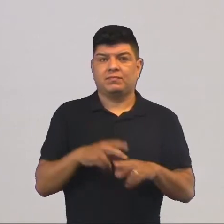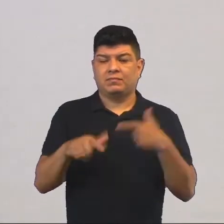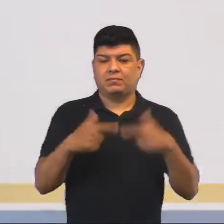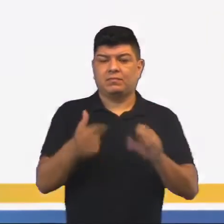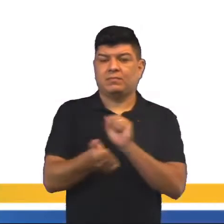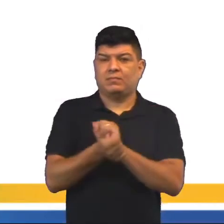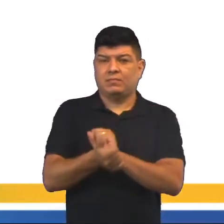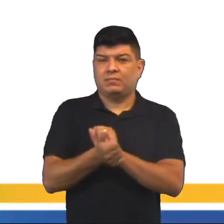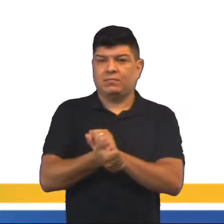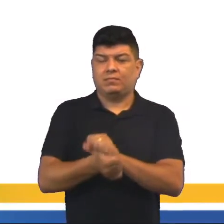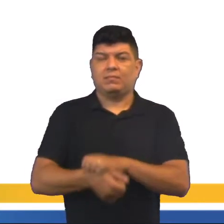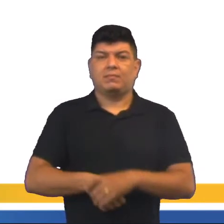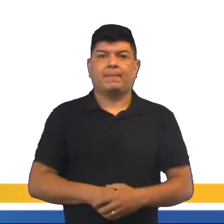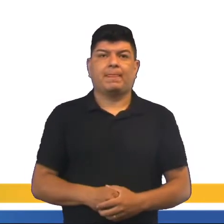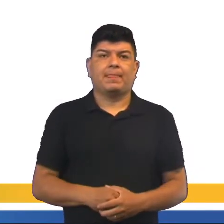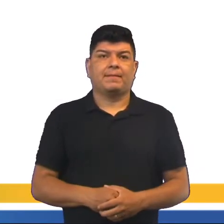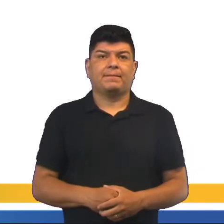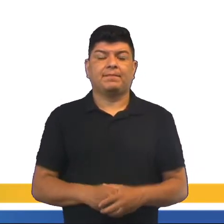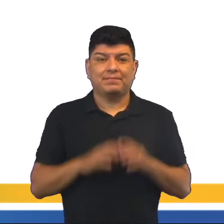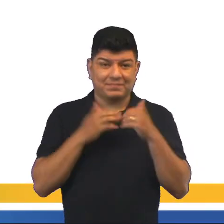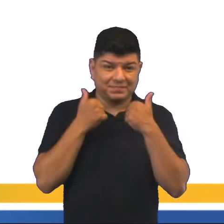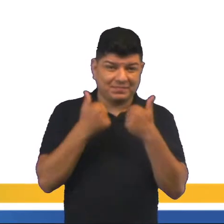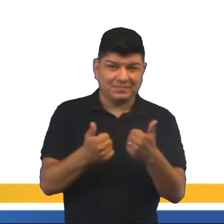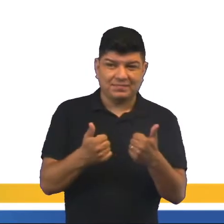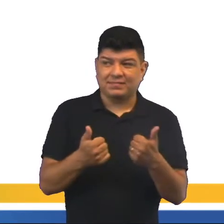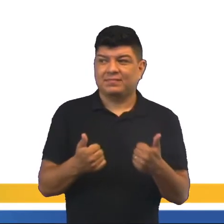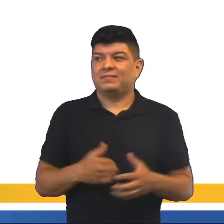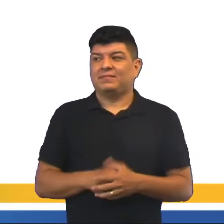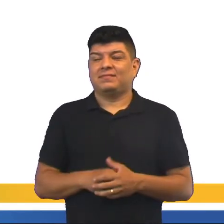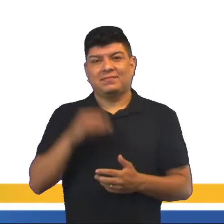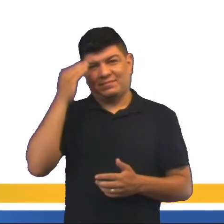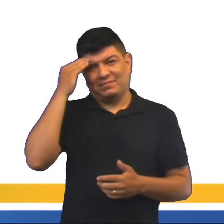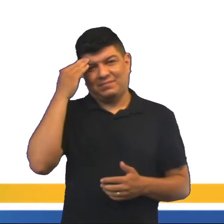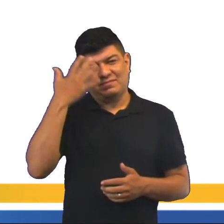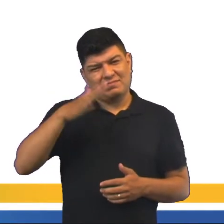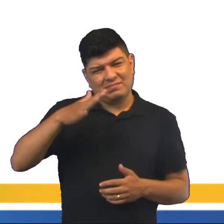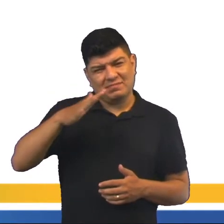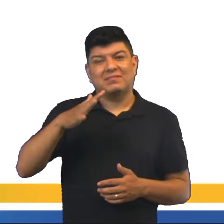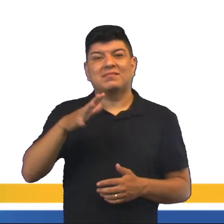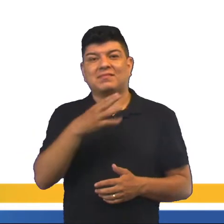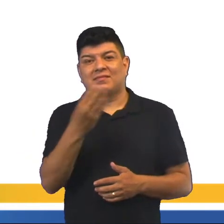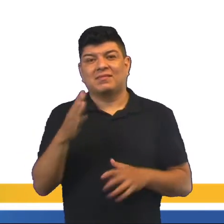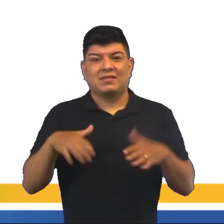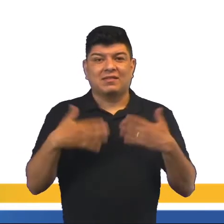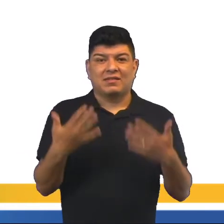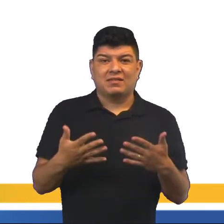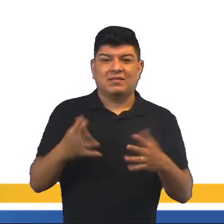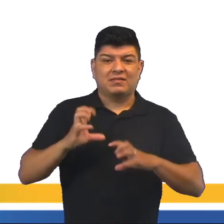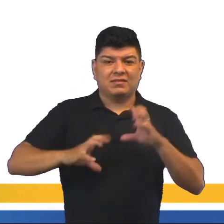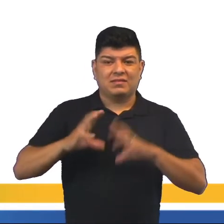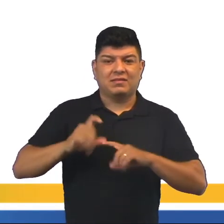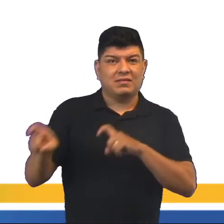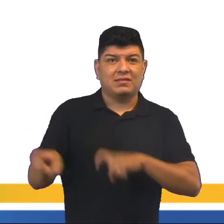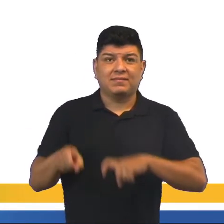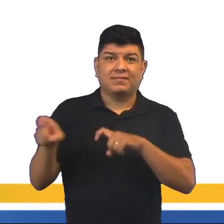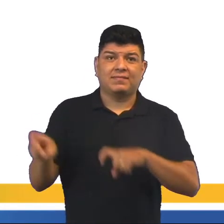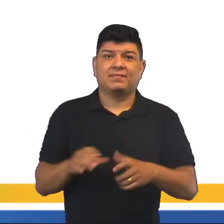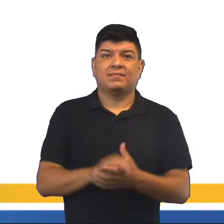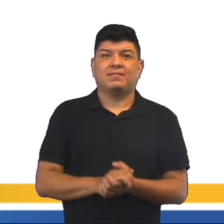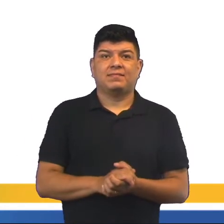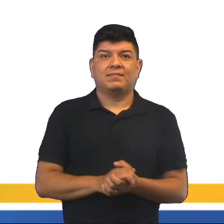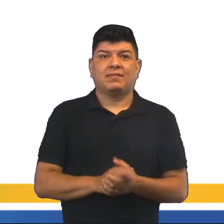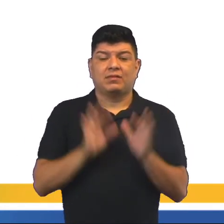são terras de grandes latifundiários que compraram, só foram comprando, aumentando assim, e são terras abandonadas, que estão lá sem nenhum tipo